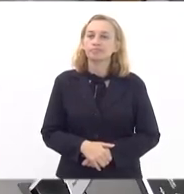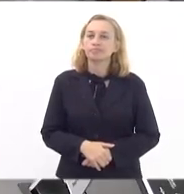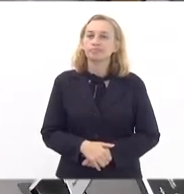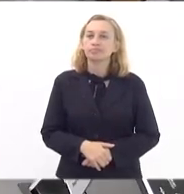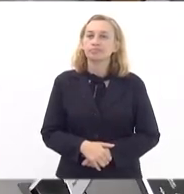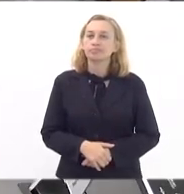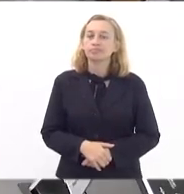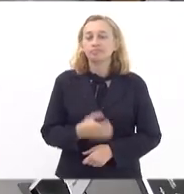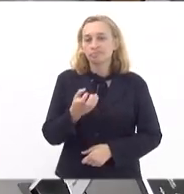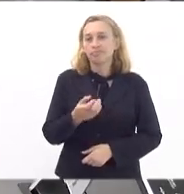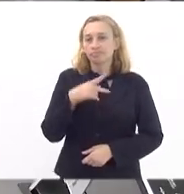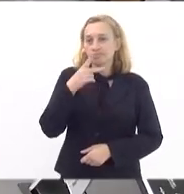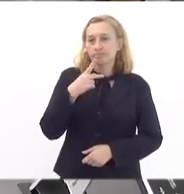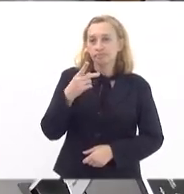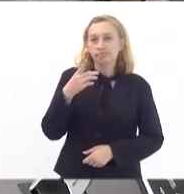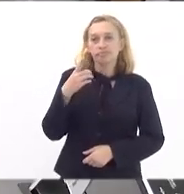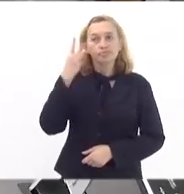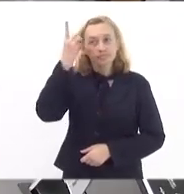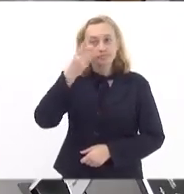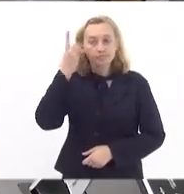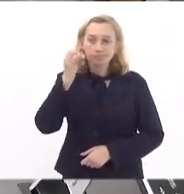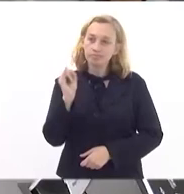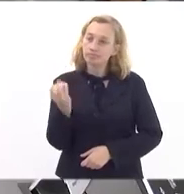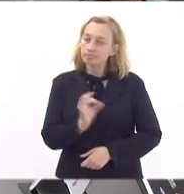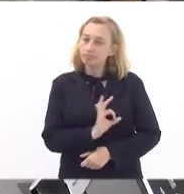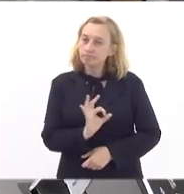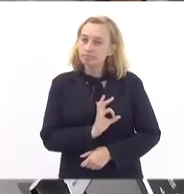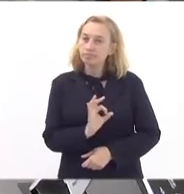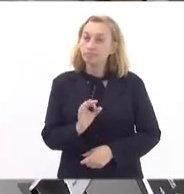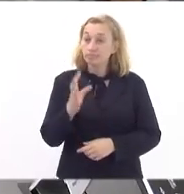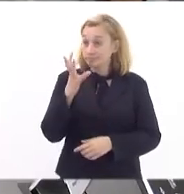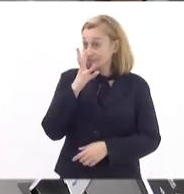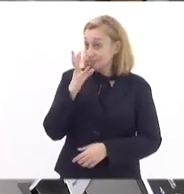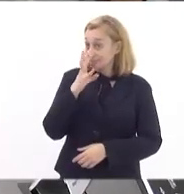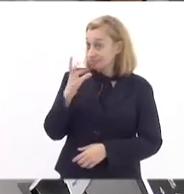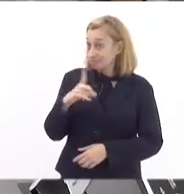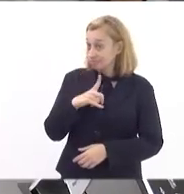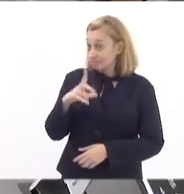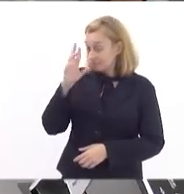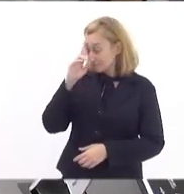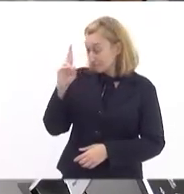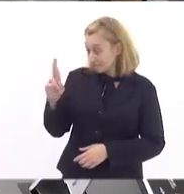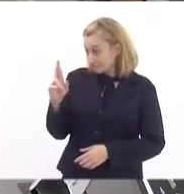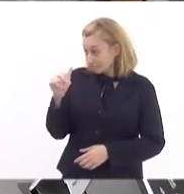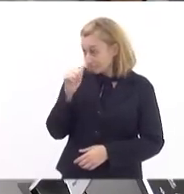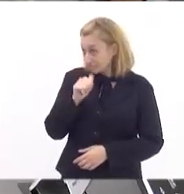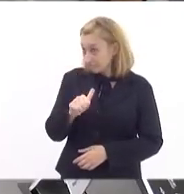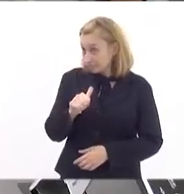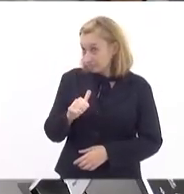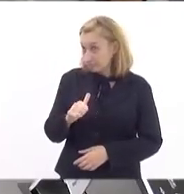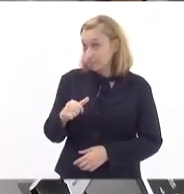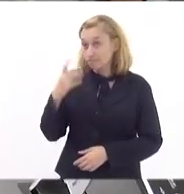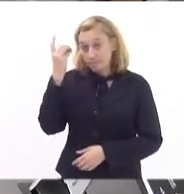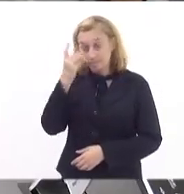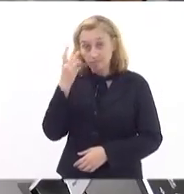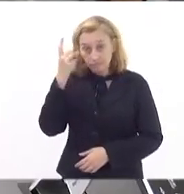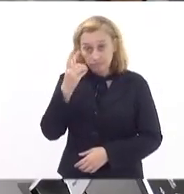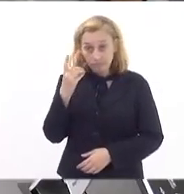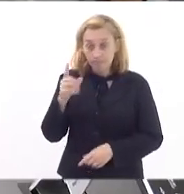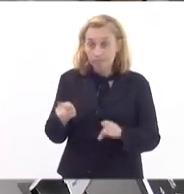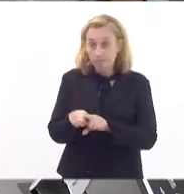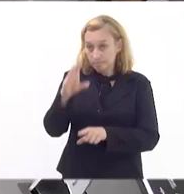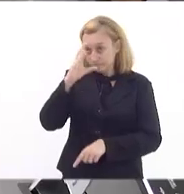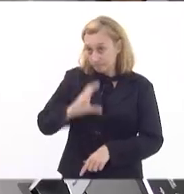queria dizer deputada Martha Rocha toda admiração que tenho pela senhora com o parlamentar como cidadão independente da posição